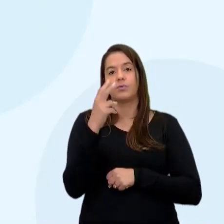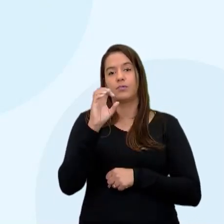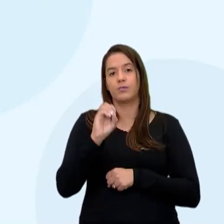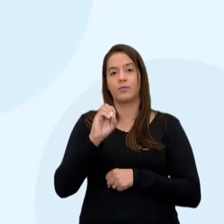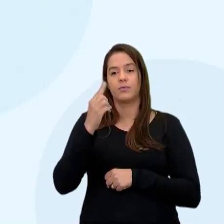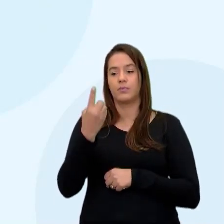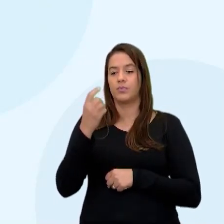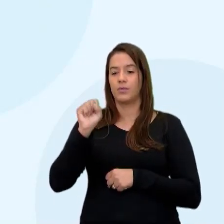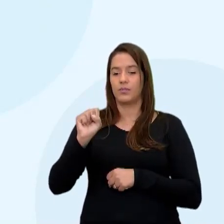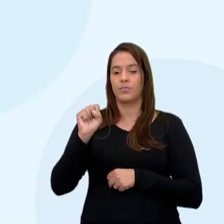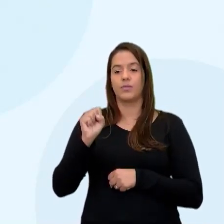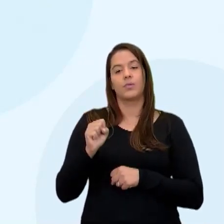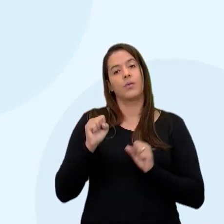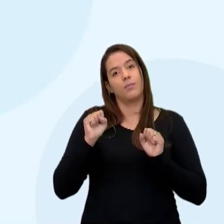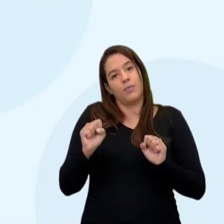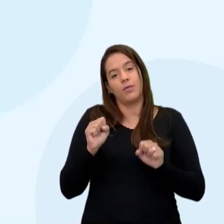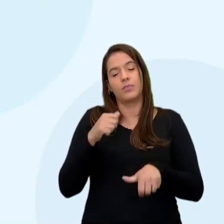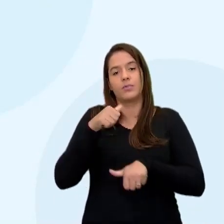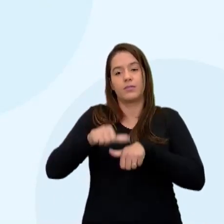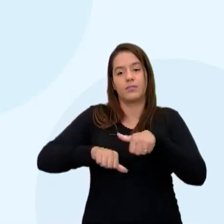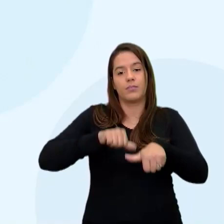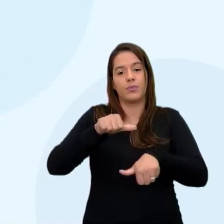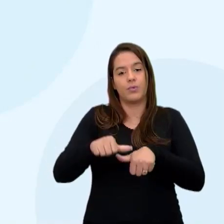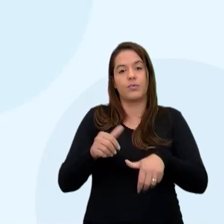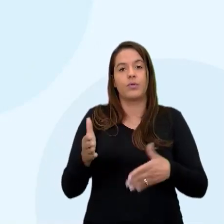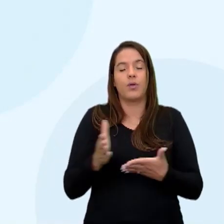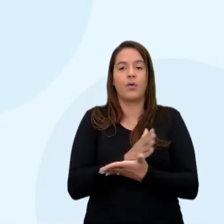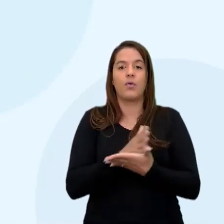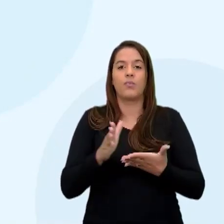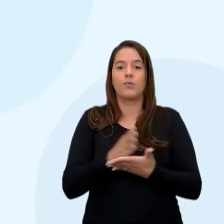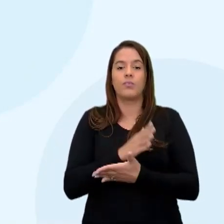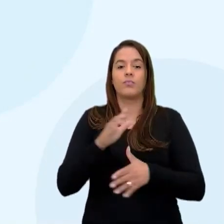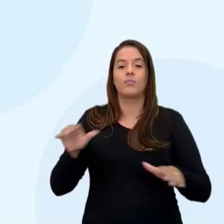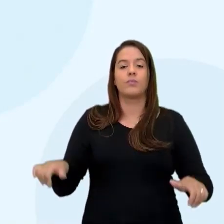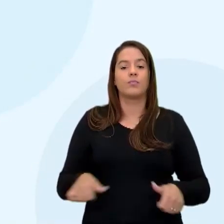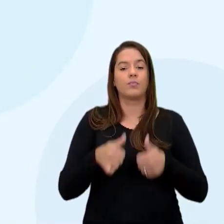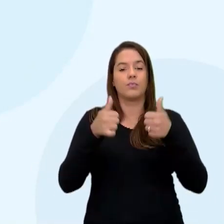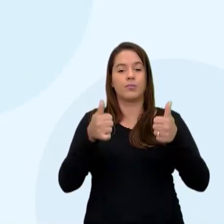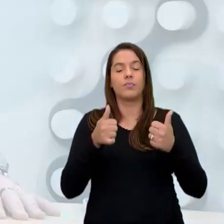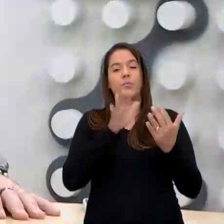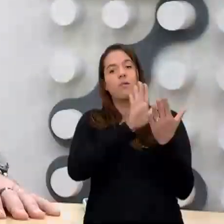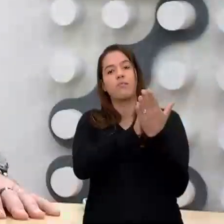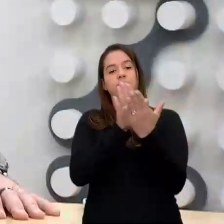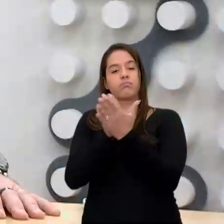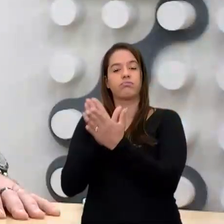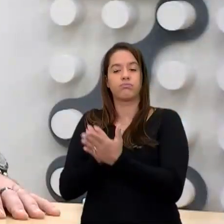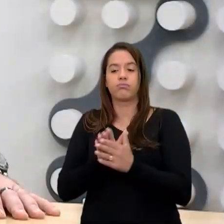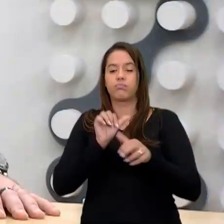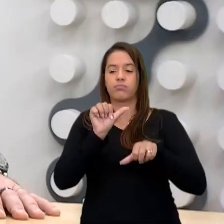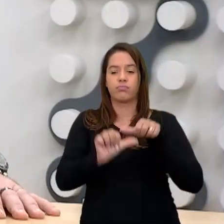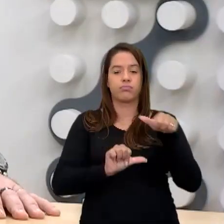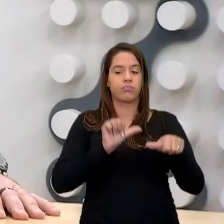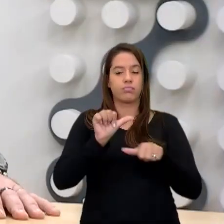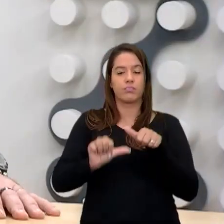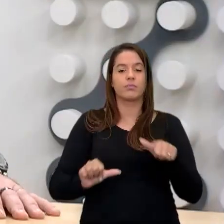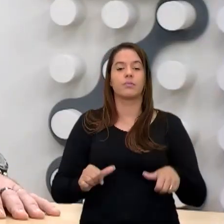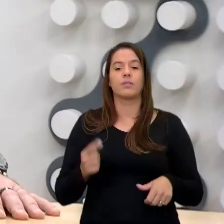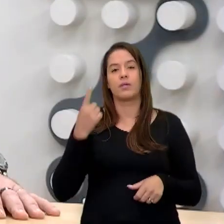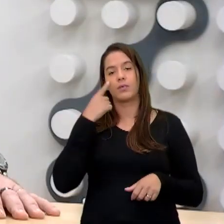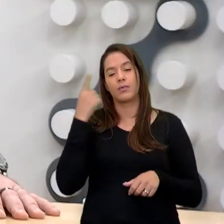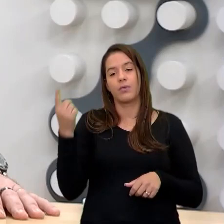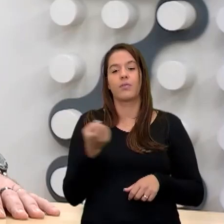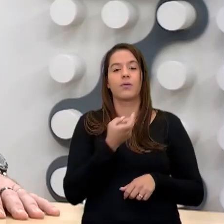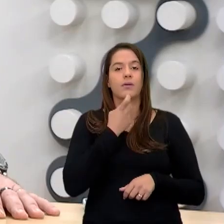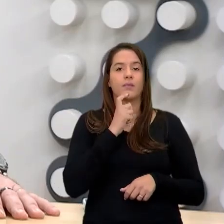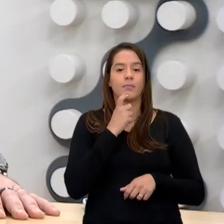2018. Pode ser que, né, daqui a alguns anos eles façam aí uma nova abordagem e modifiquem, né? E como a gente viu Campinas, por